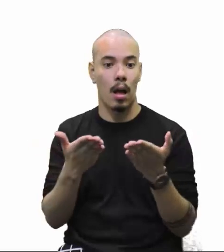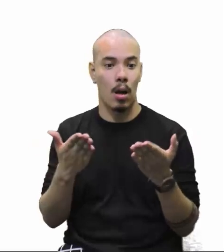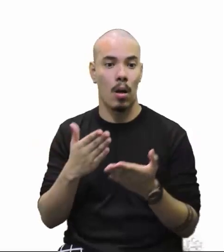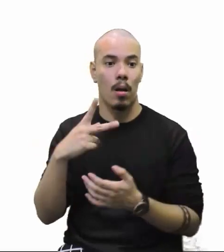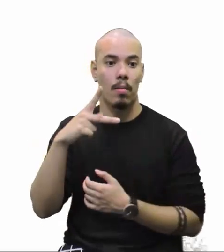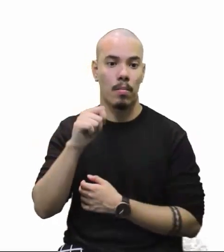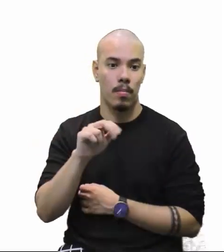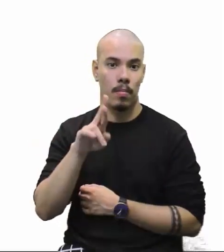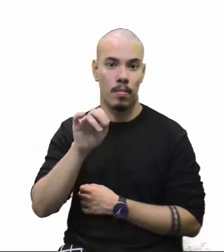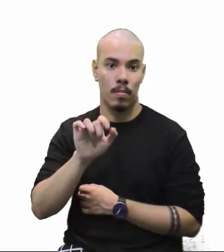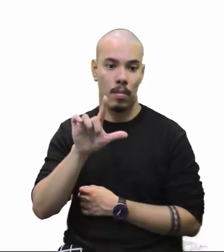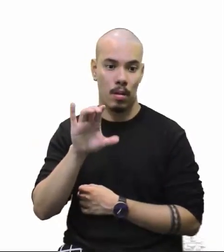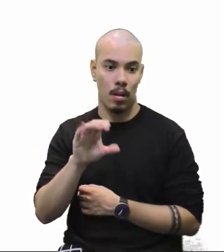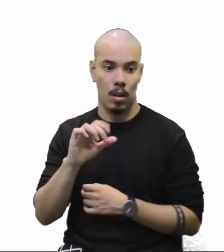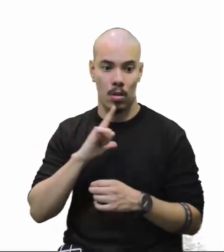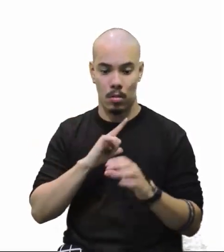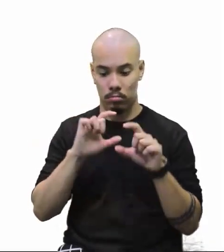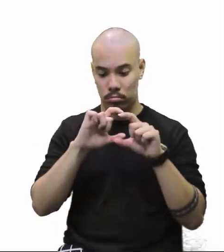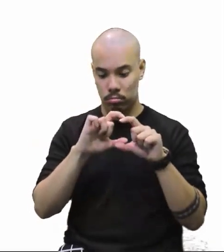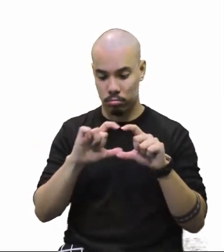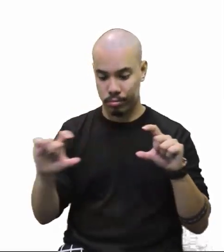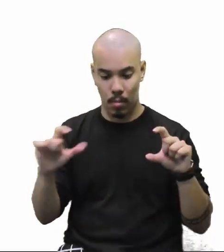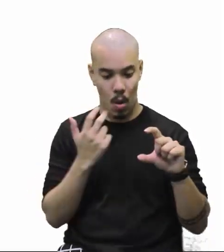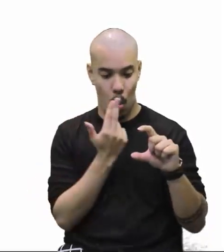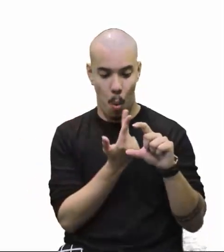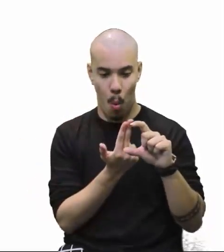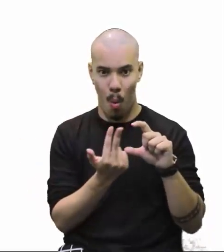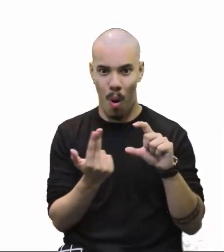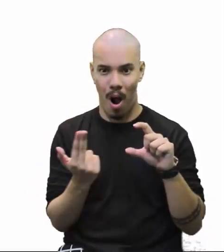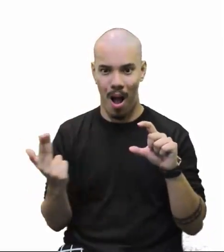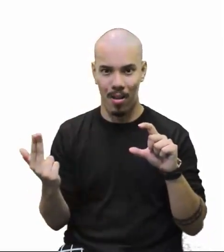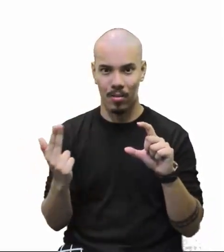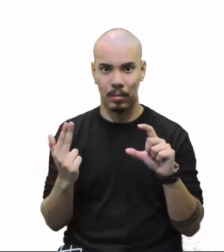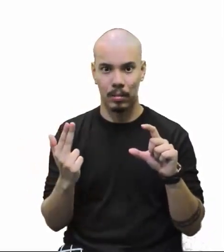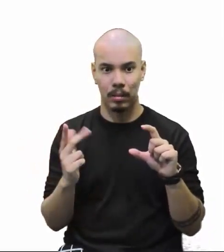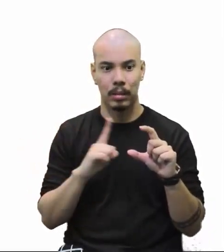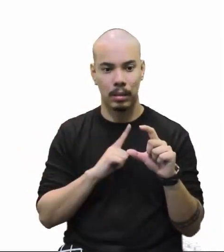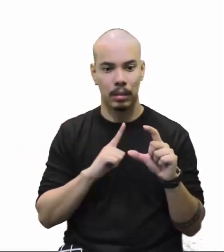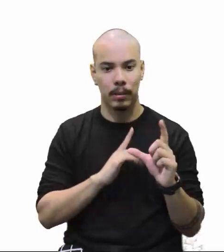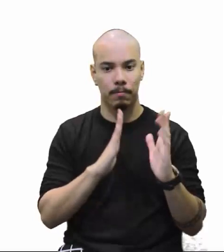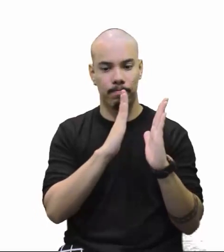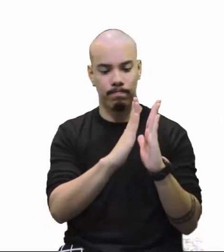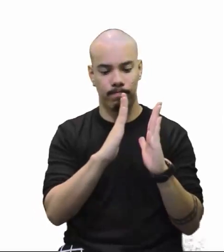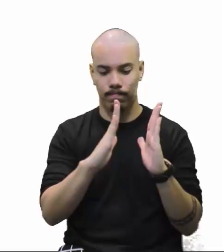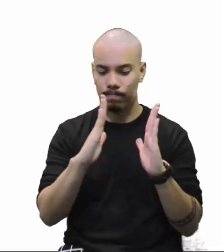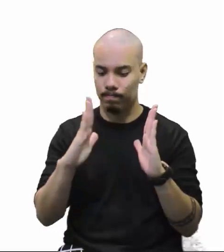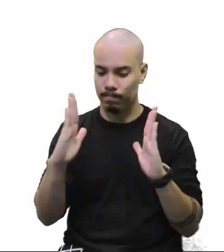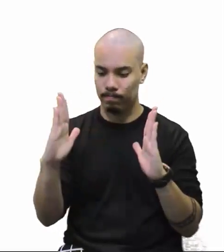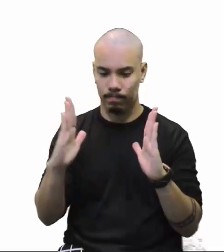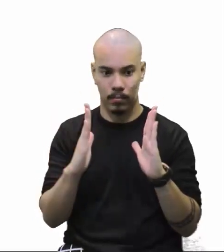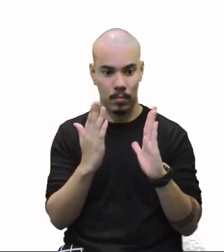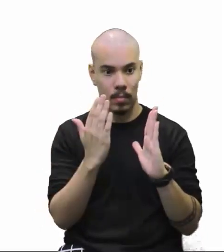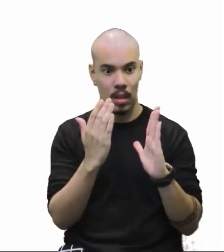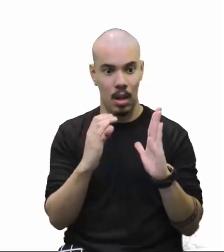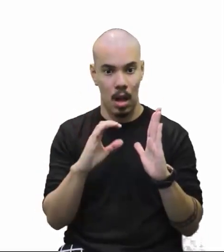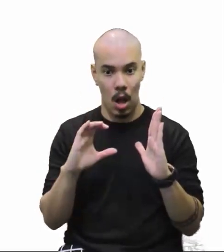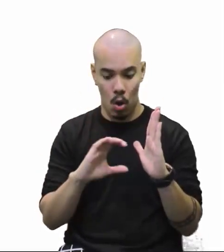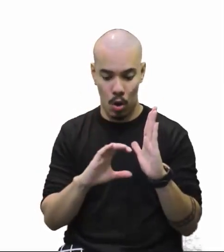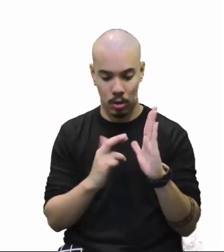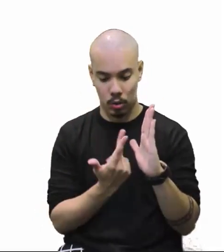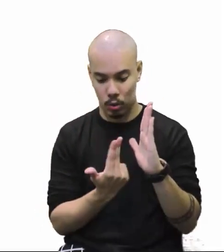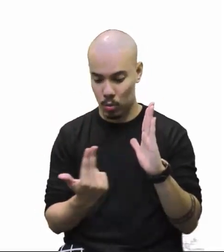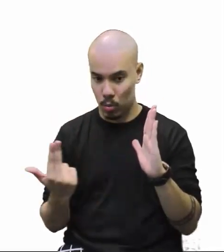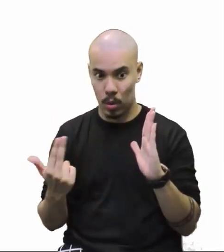elétrica possui o mesmo valor em todo o circuito. Então, no, em série, associação em série, a corrente era igual, aqui